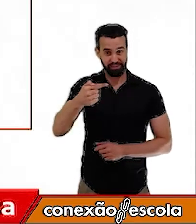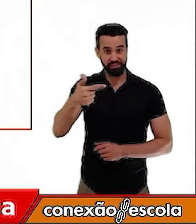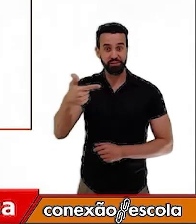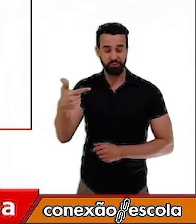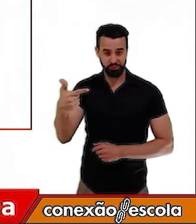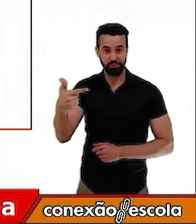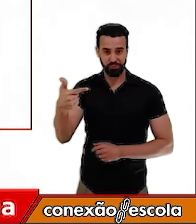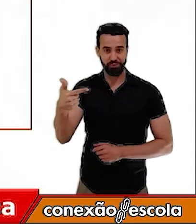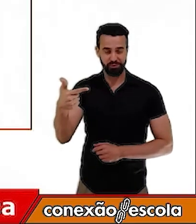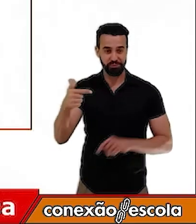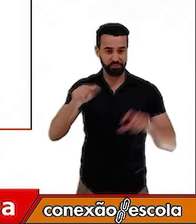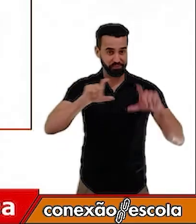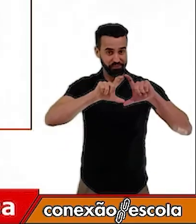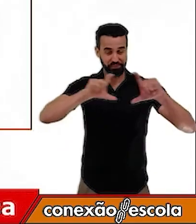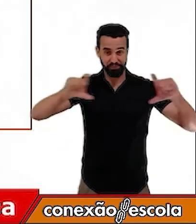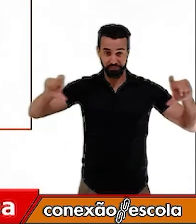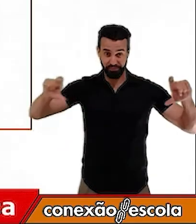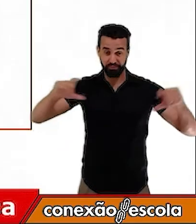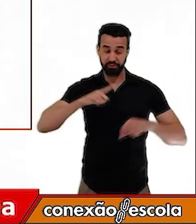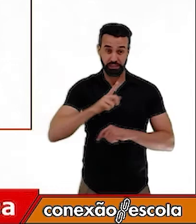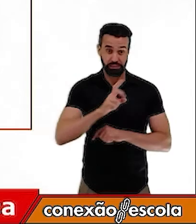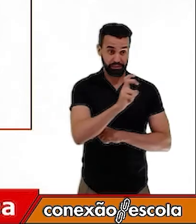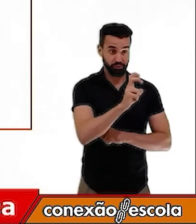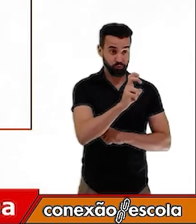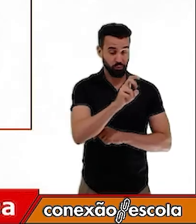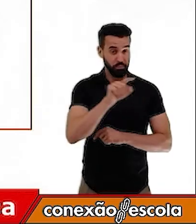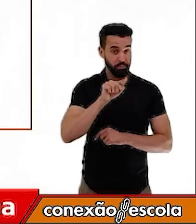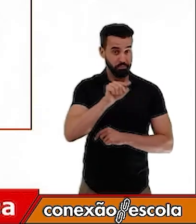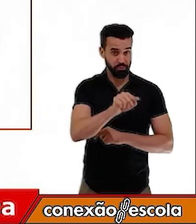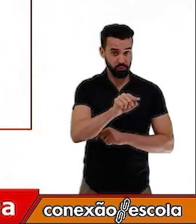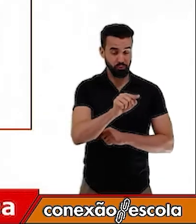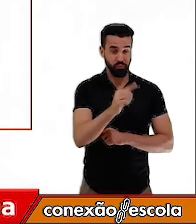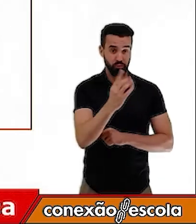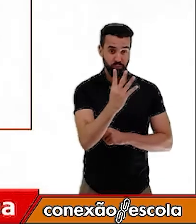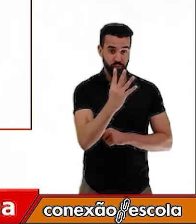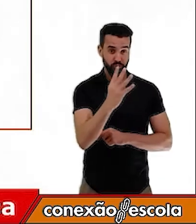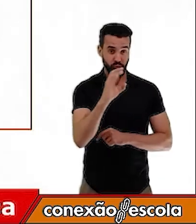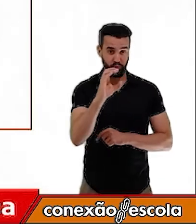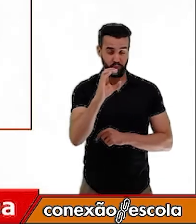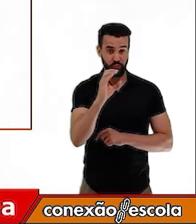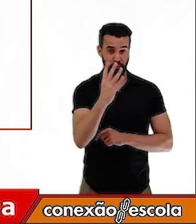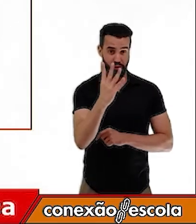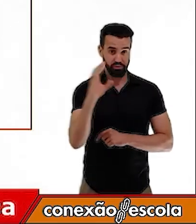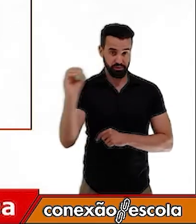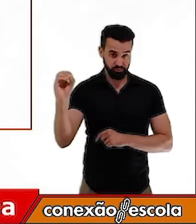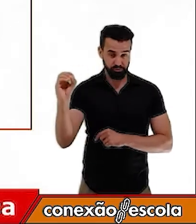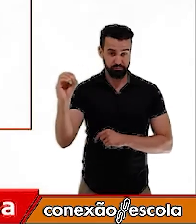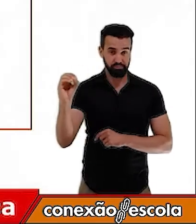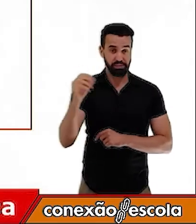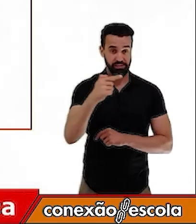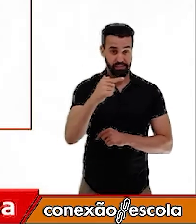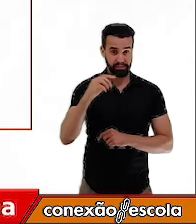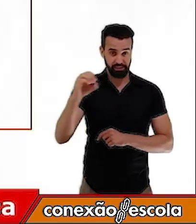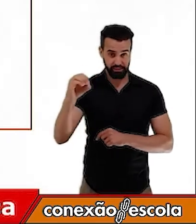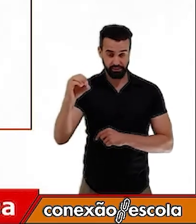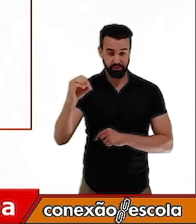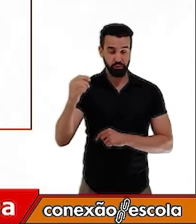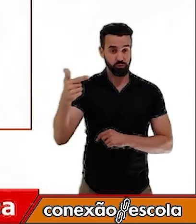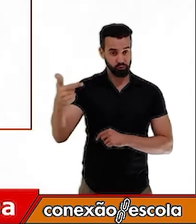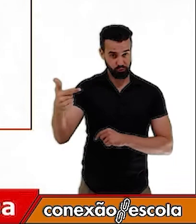5.472, ele é formado por 5.000 mais 400 mais 70 mais